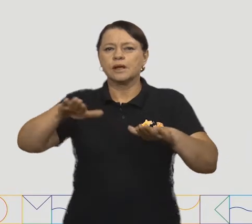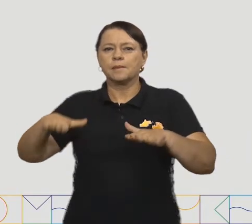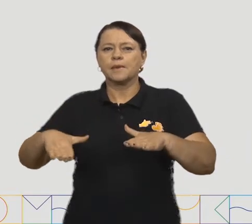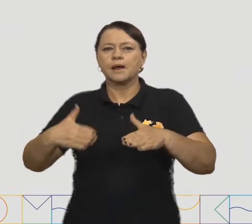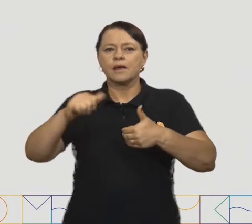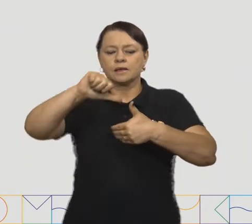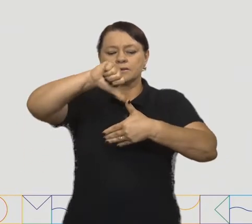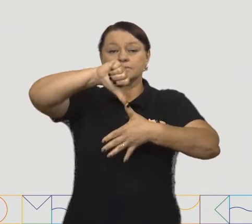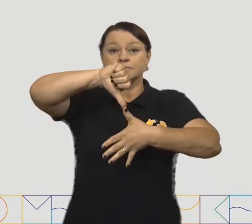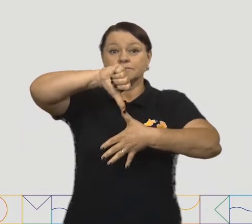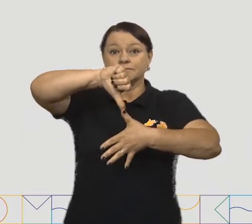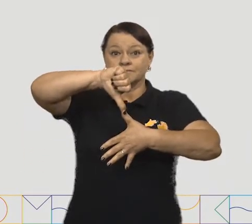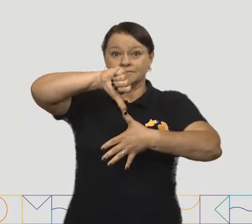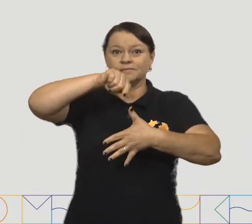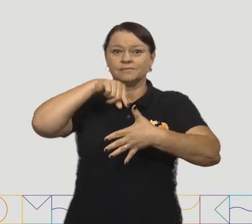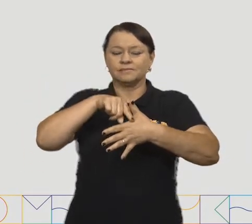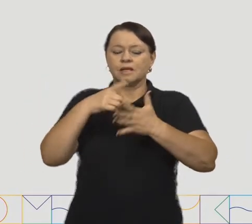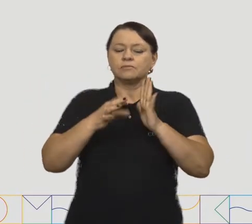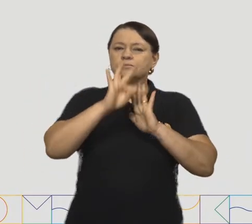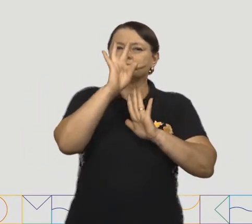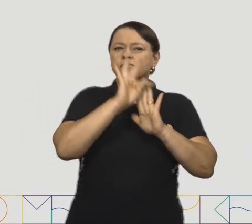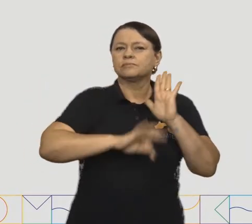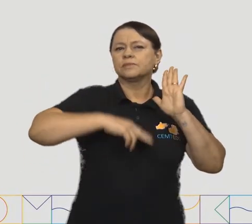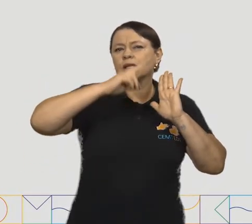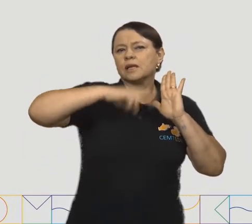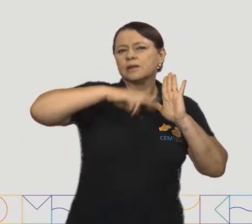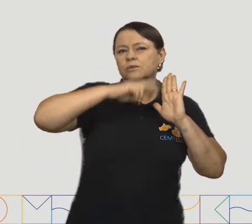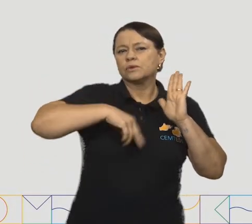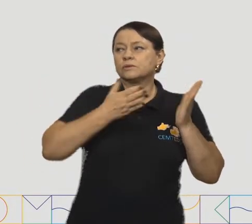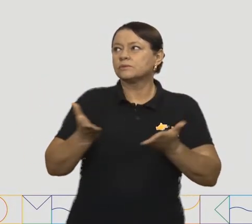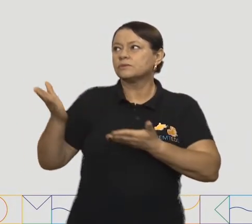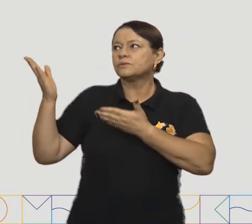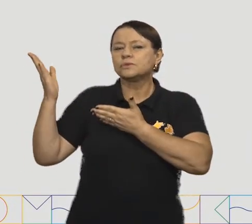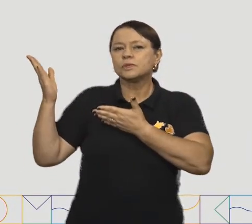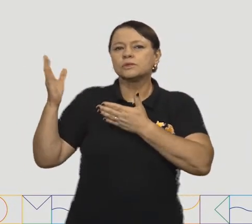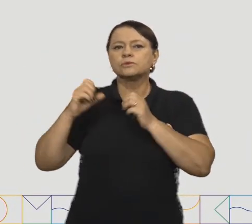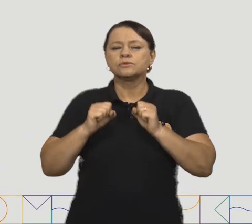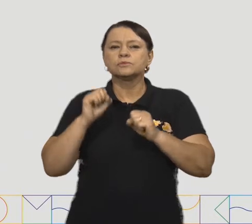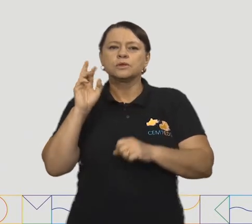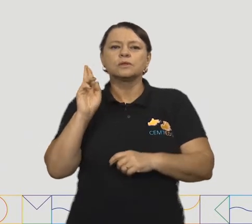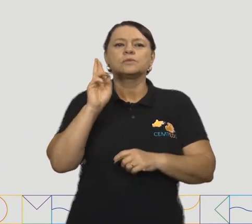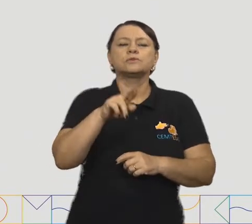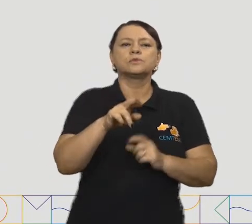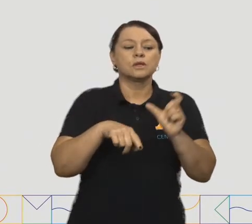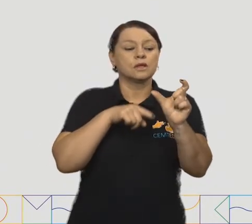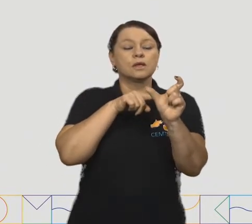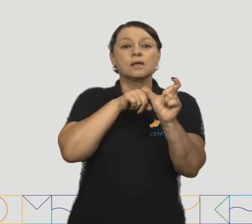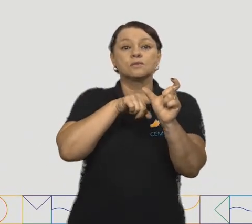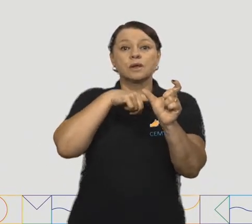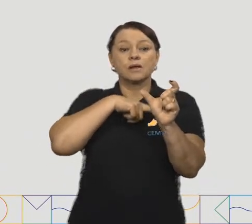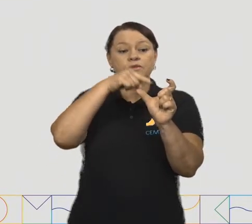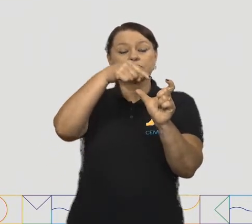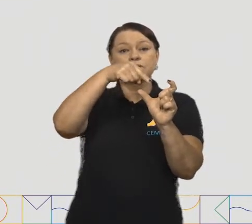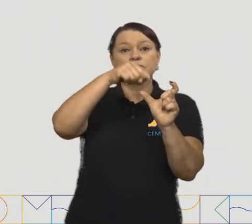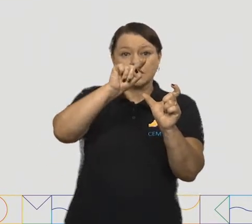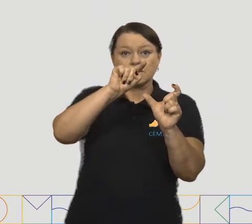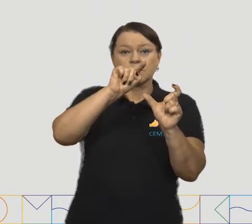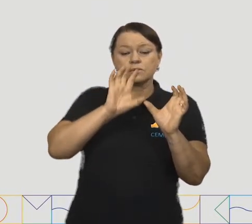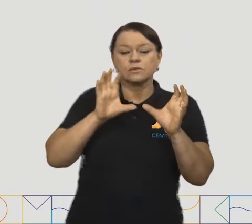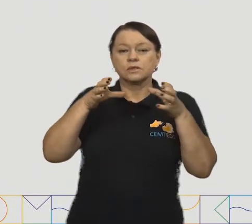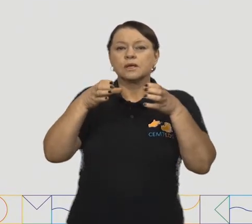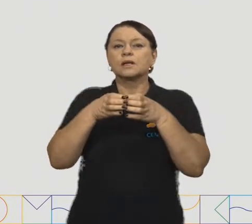ativo, possuindo os chamados vulcões de gelo. Dentre todos os corpos do sistema solar, a atividade